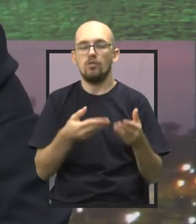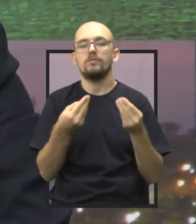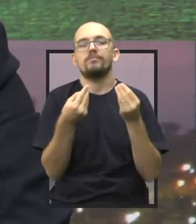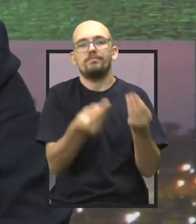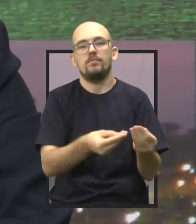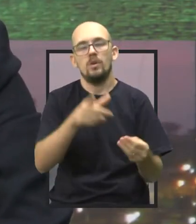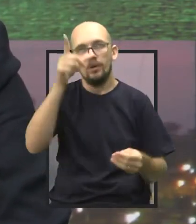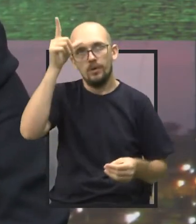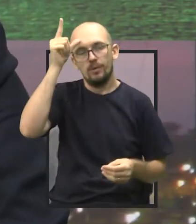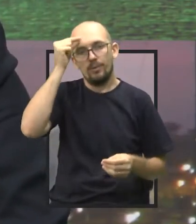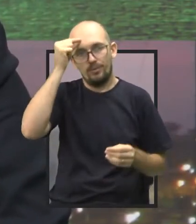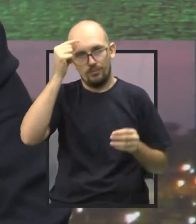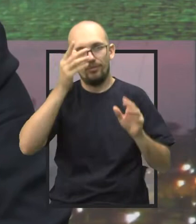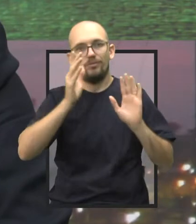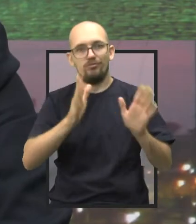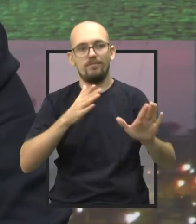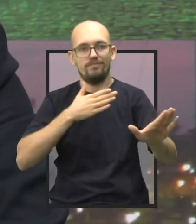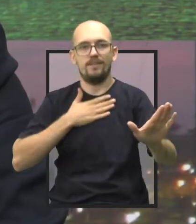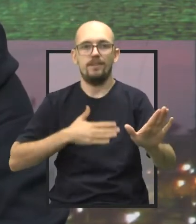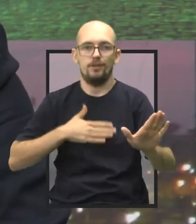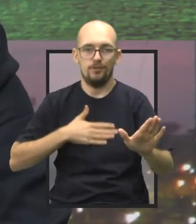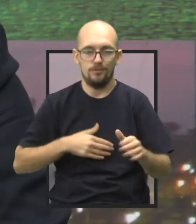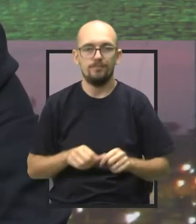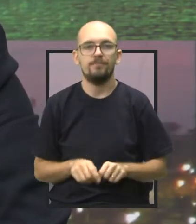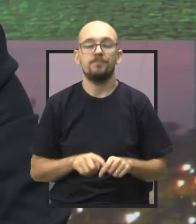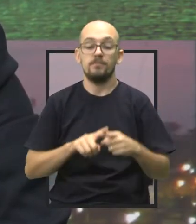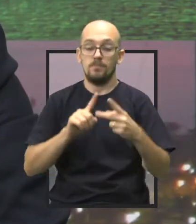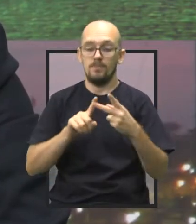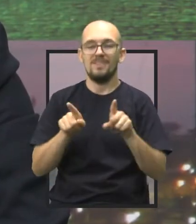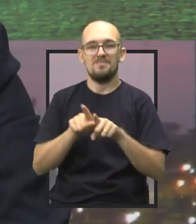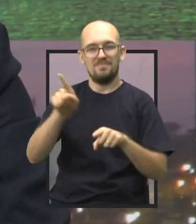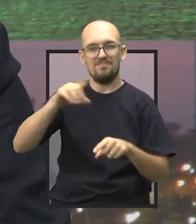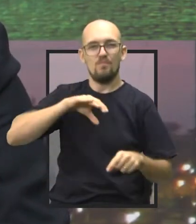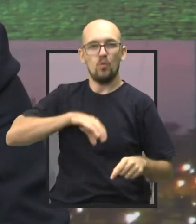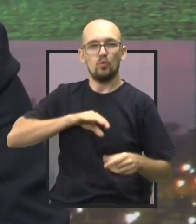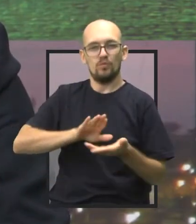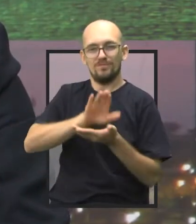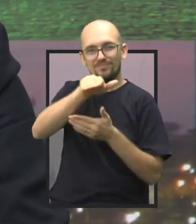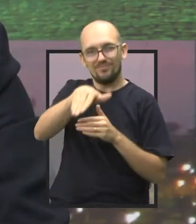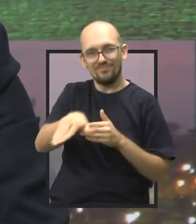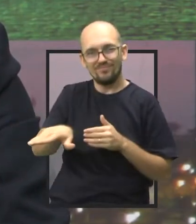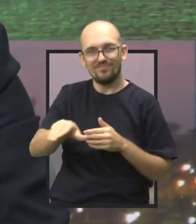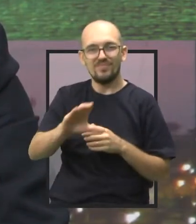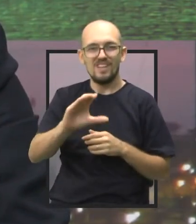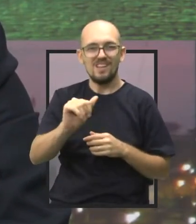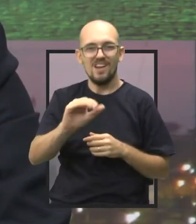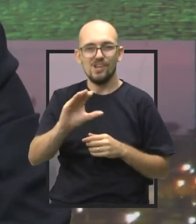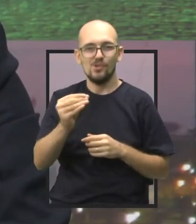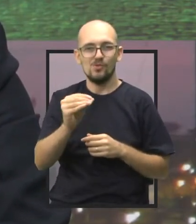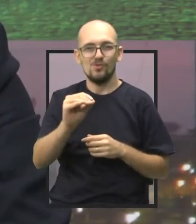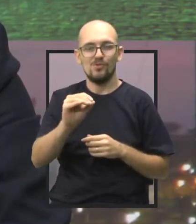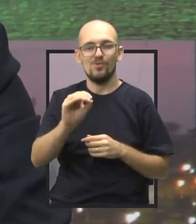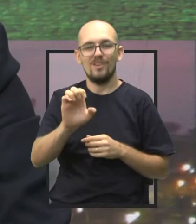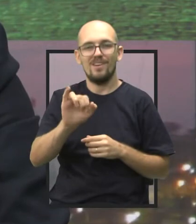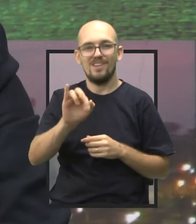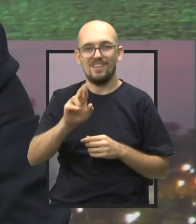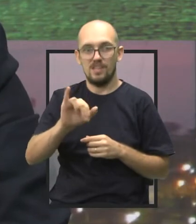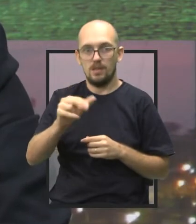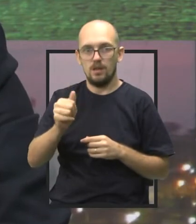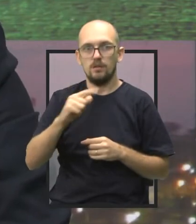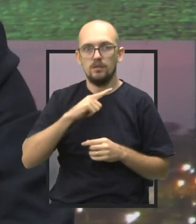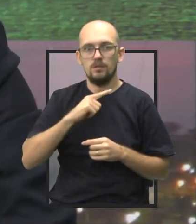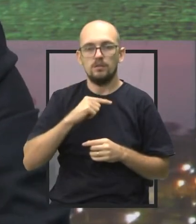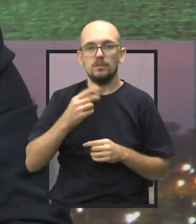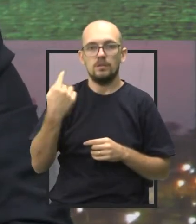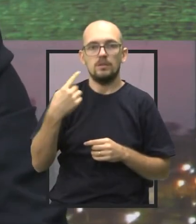né? Também na regularização fundiária no Jardim São José Cachoeirinha. Serão 154 lotes, foram regularizados